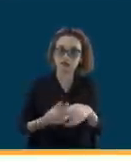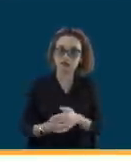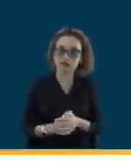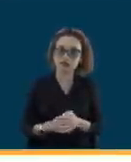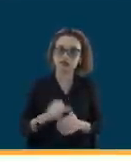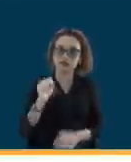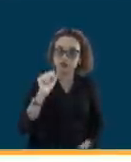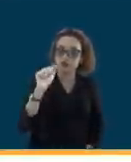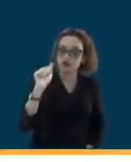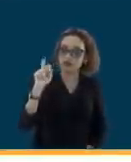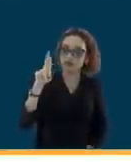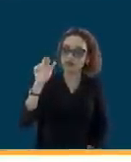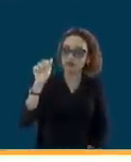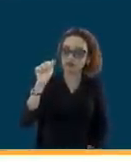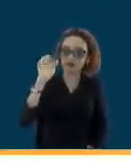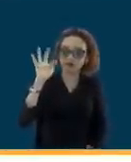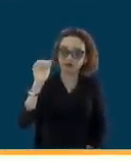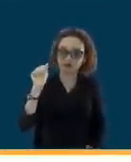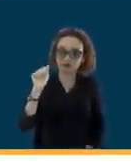saravá todo povo que tá aí,